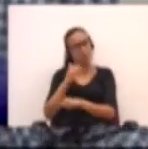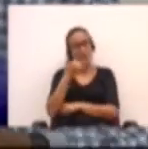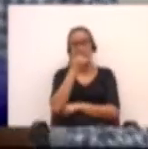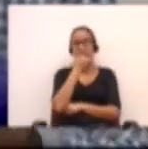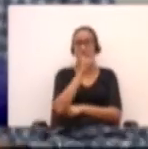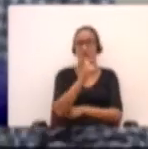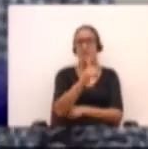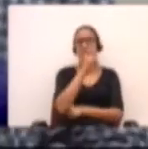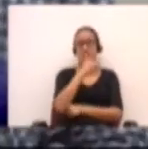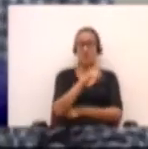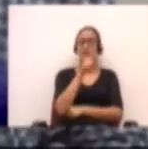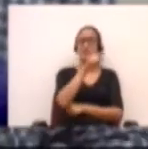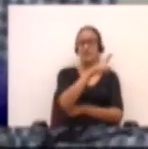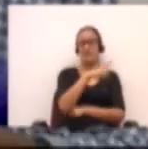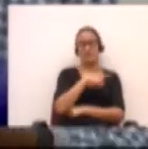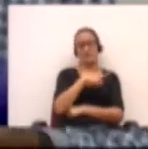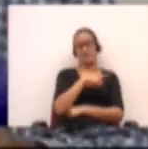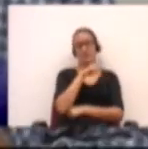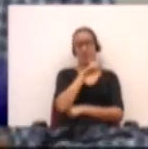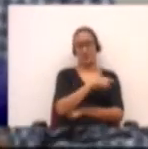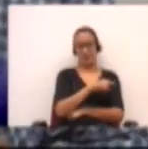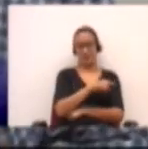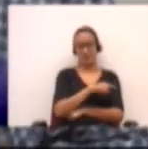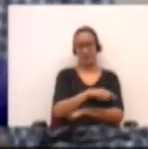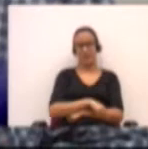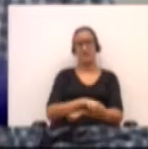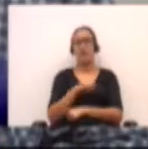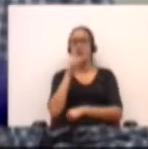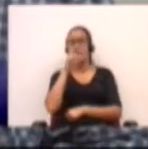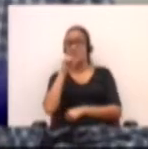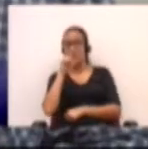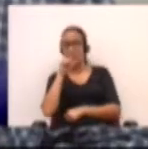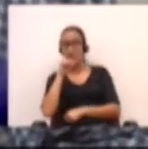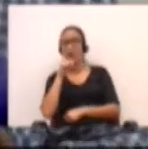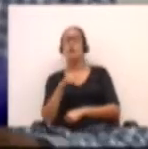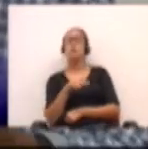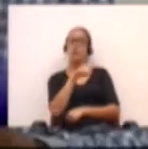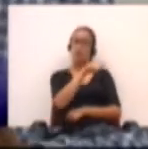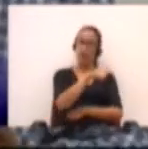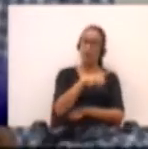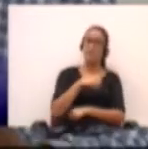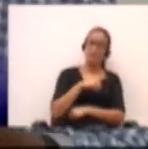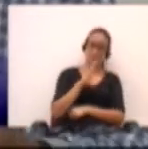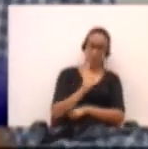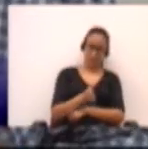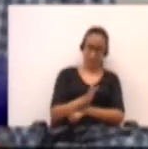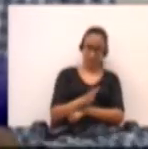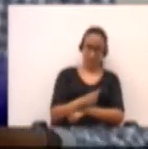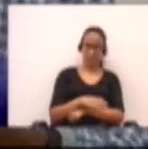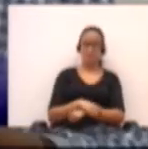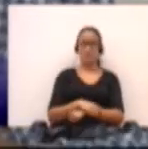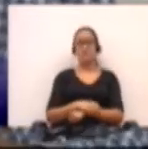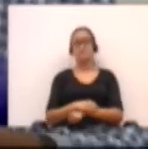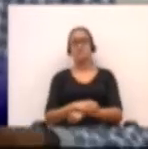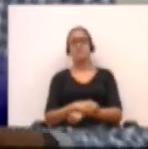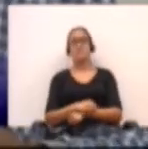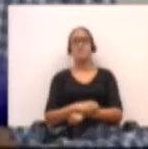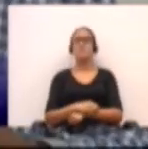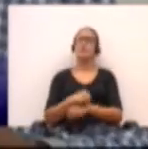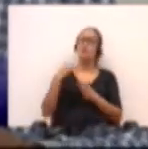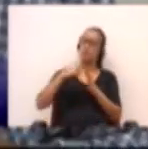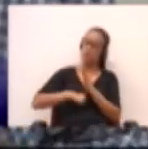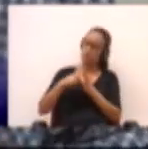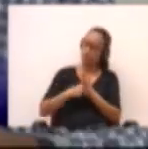elétrica para vocês, assim como instalar a água. E a água por caminhão-pipa não é o suficiente. E aí, essa luta nossa vai